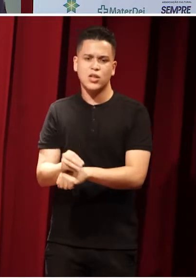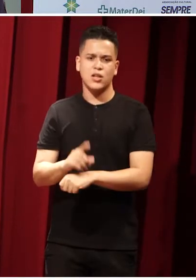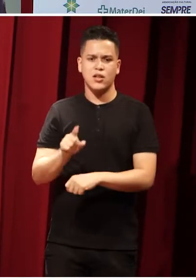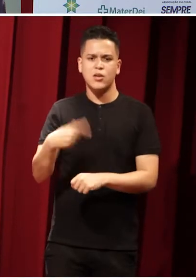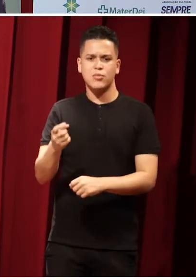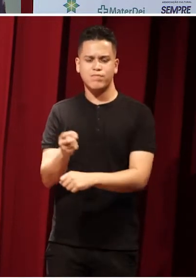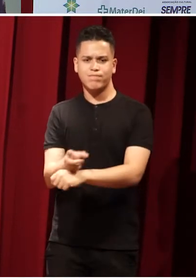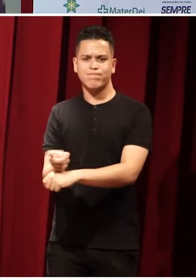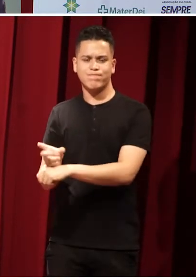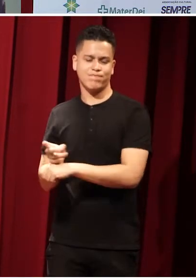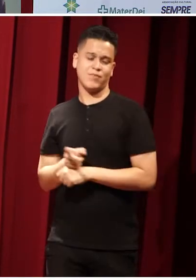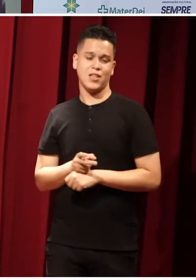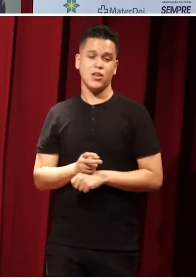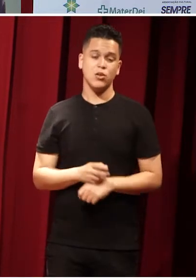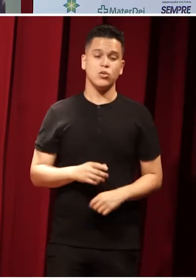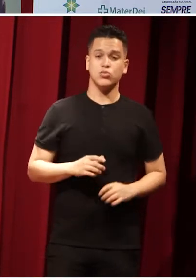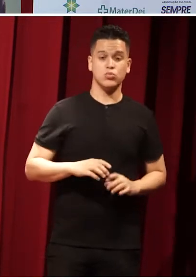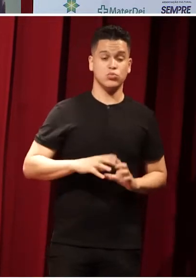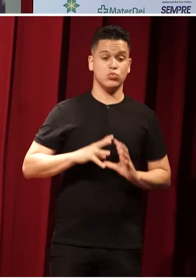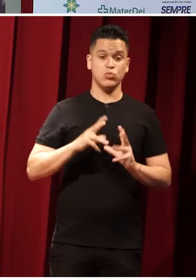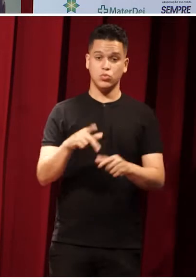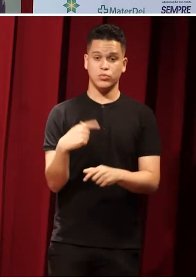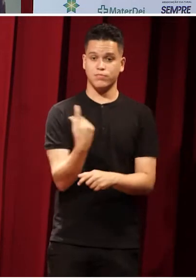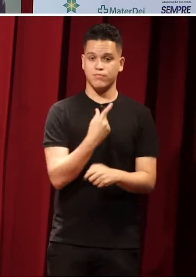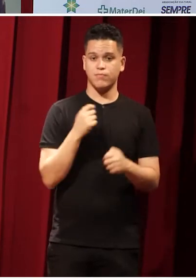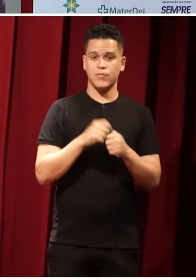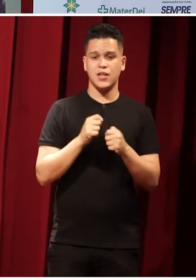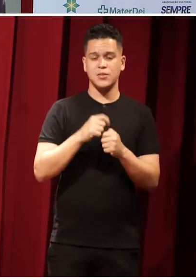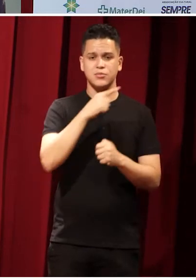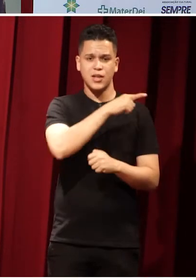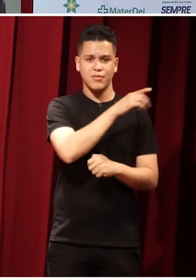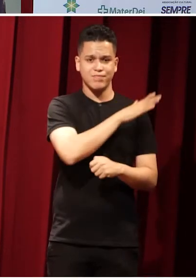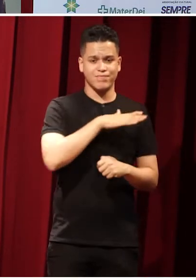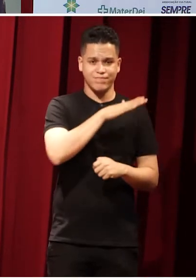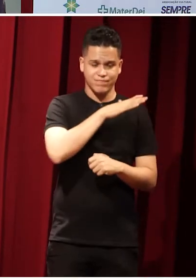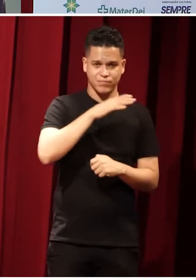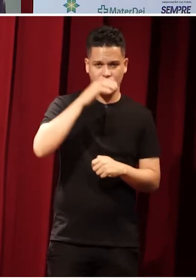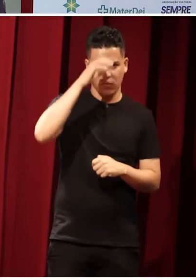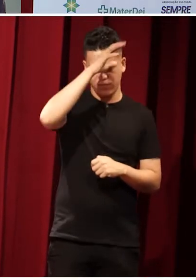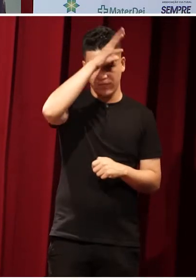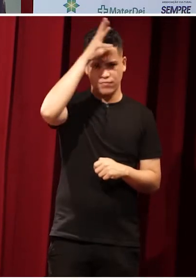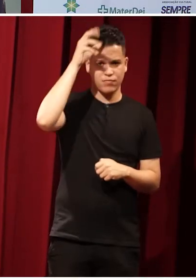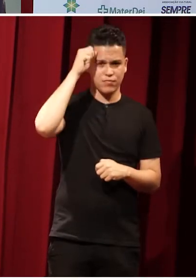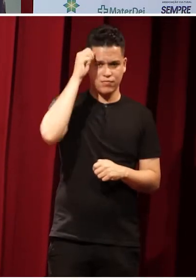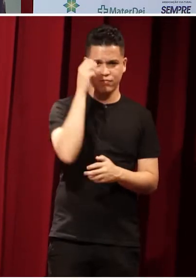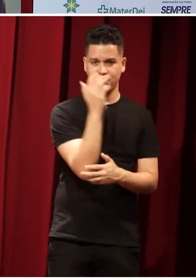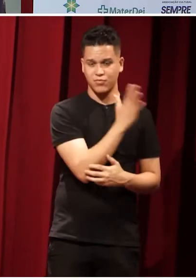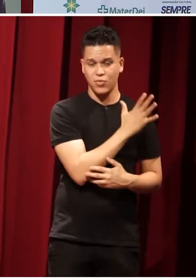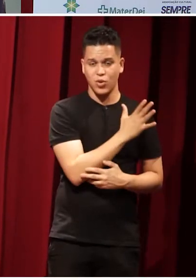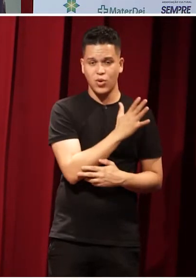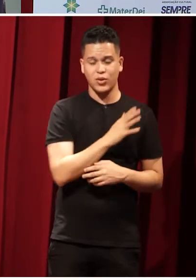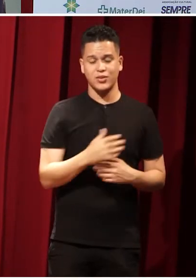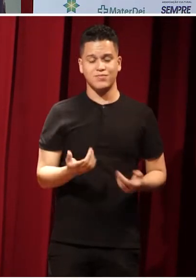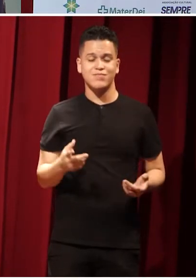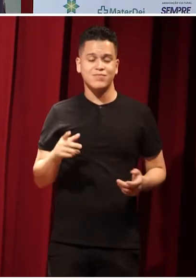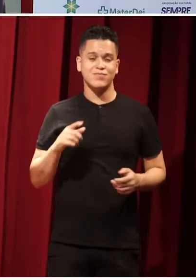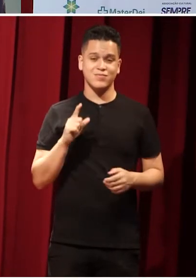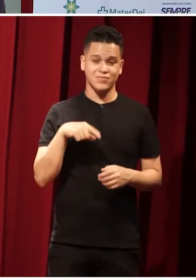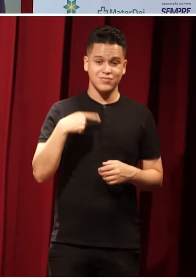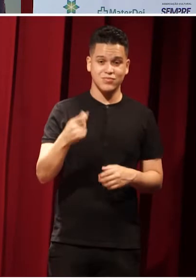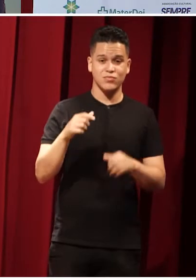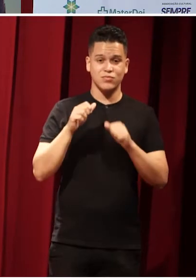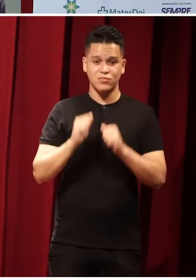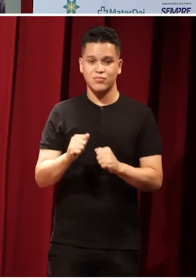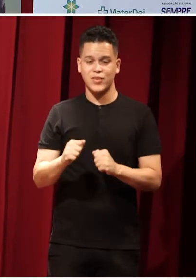não, mas estão derrubando a Amazônia e isso é inevitável, a minha resposta é: isso é inevitável se nós